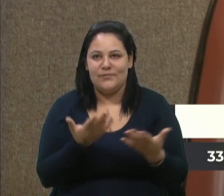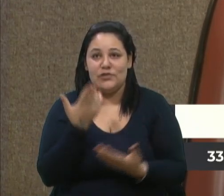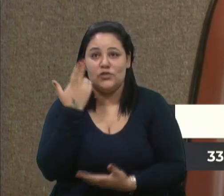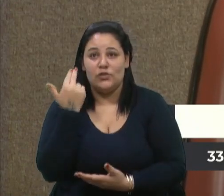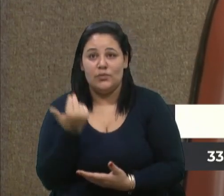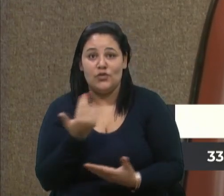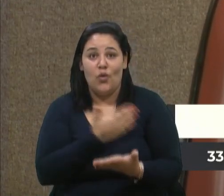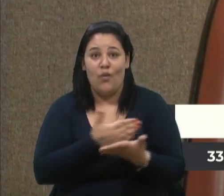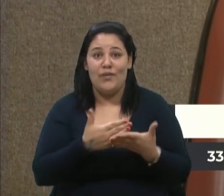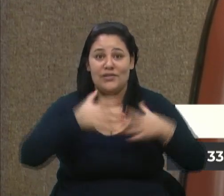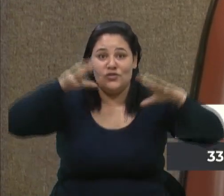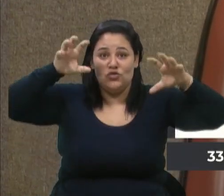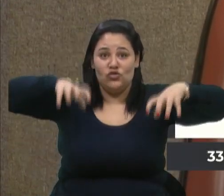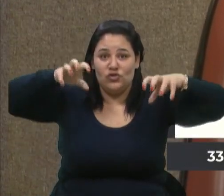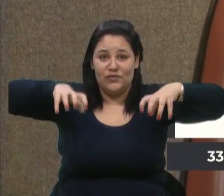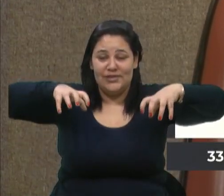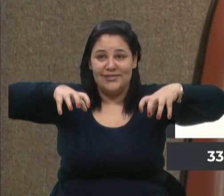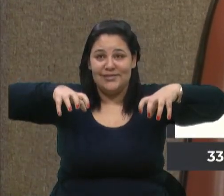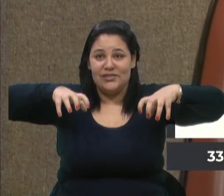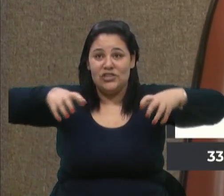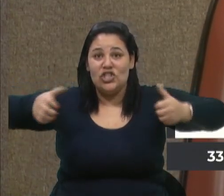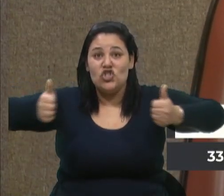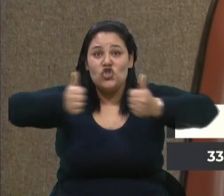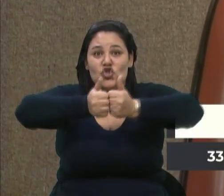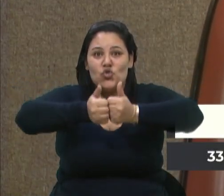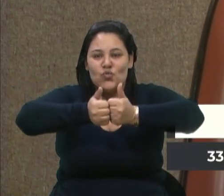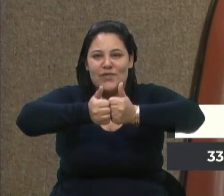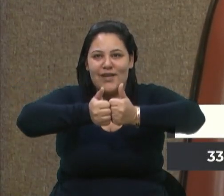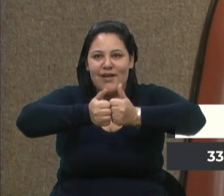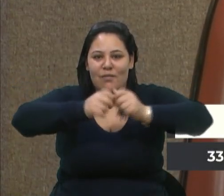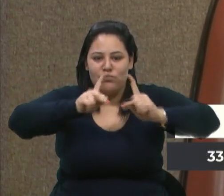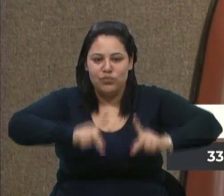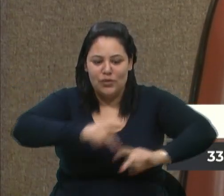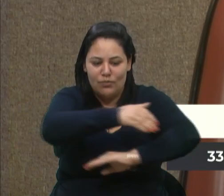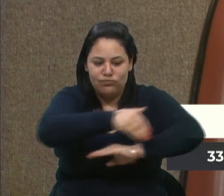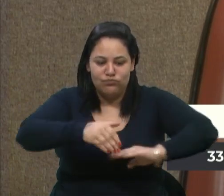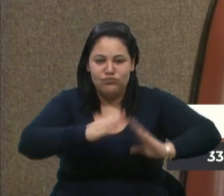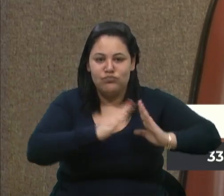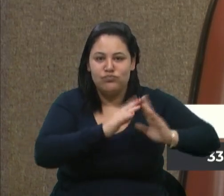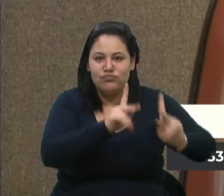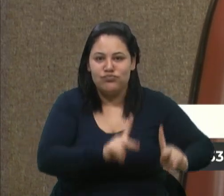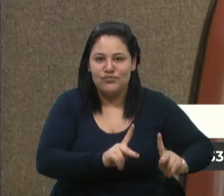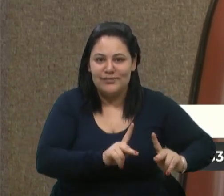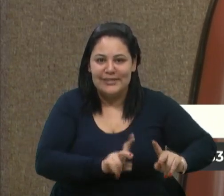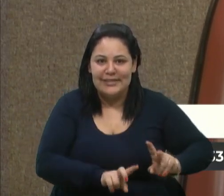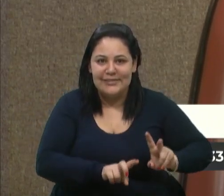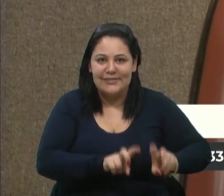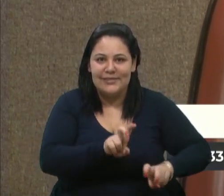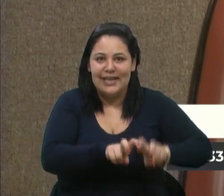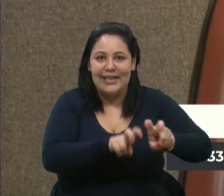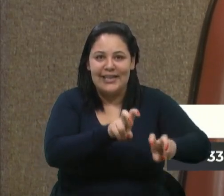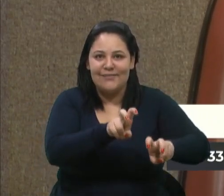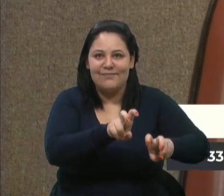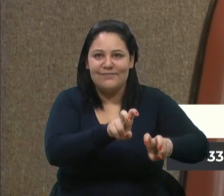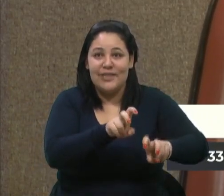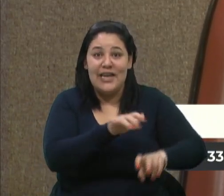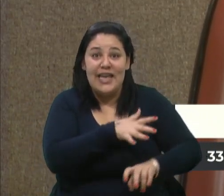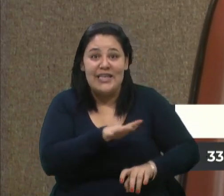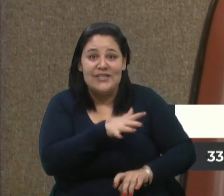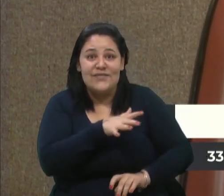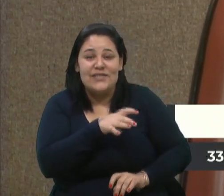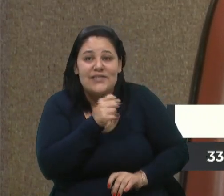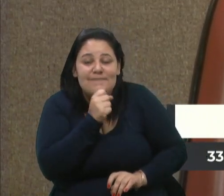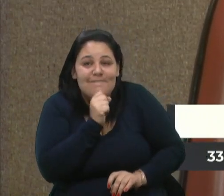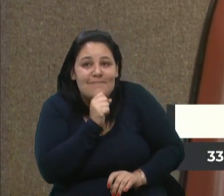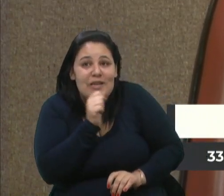começa a chover, junta grupos na escadaria do Banco do Brasil. E muitas vezes senhoras ficam com medo de